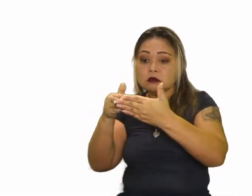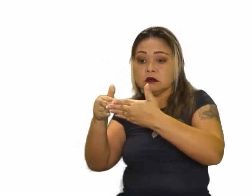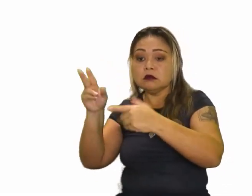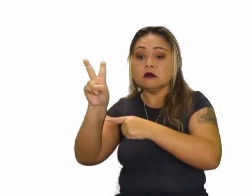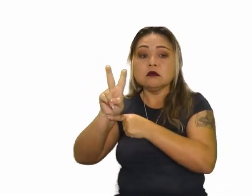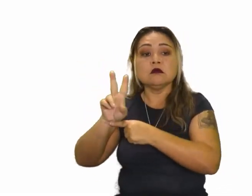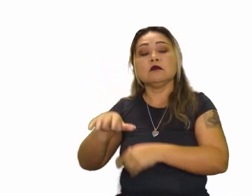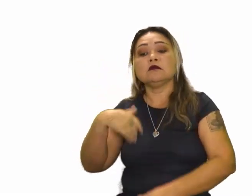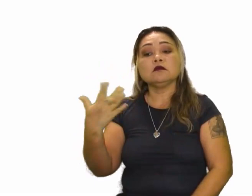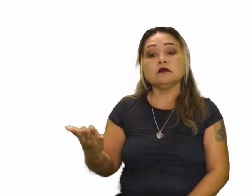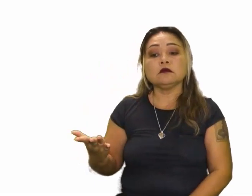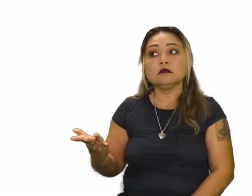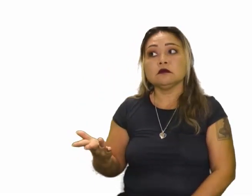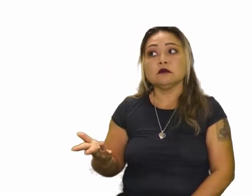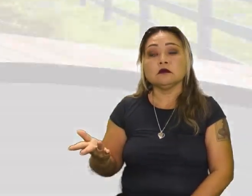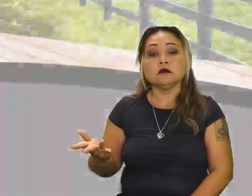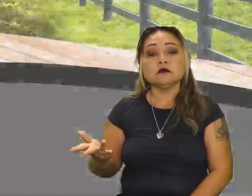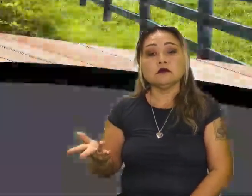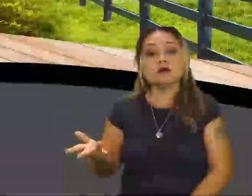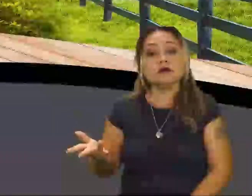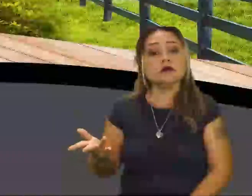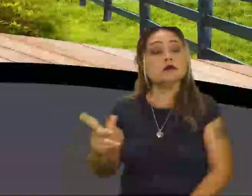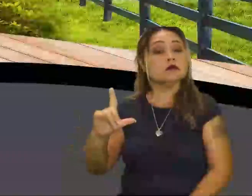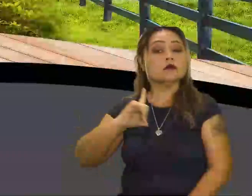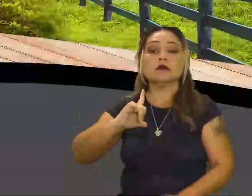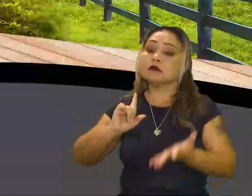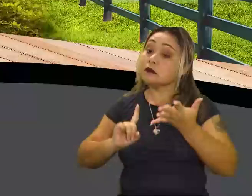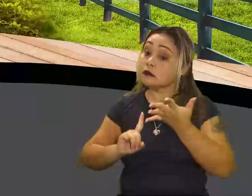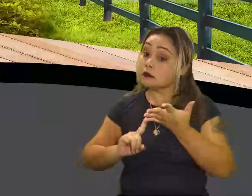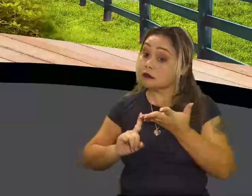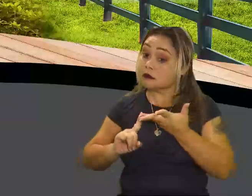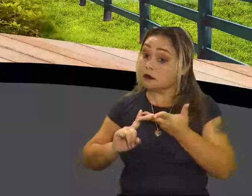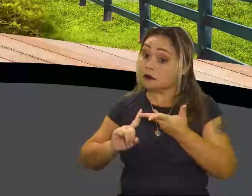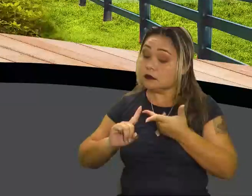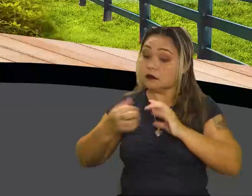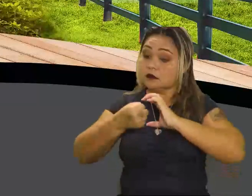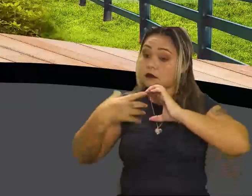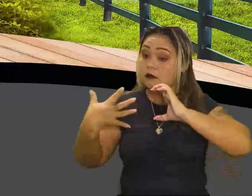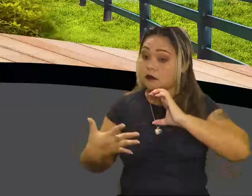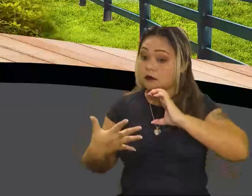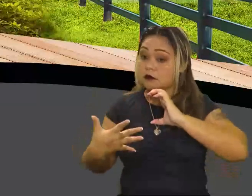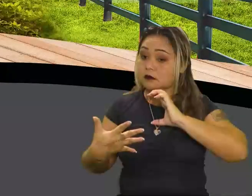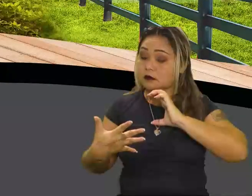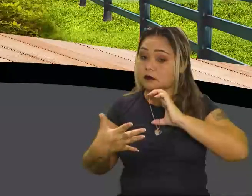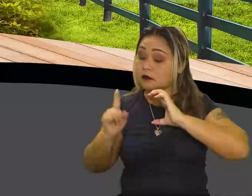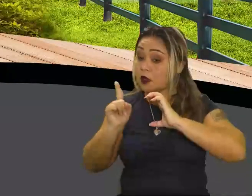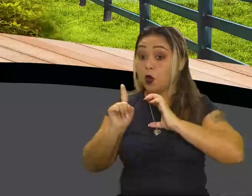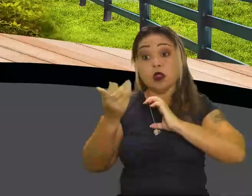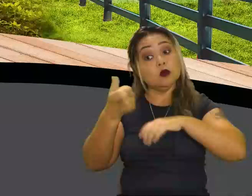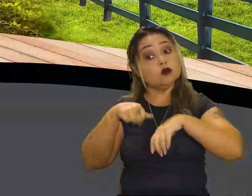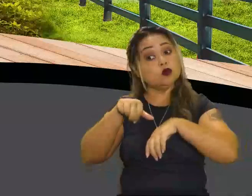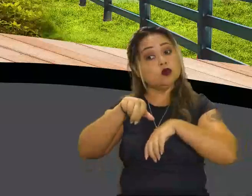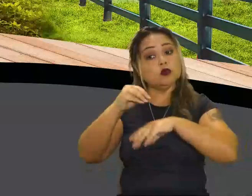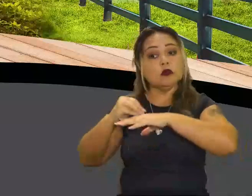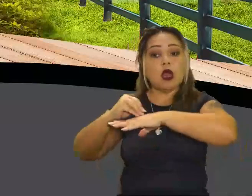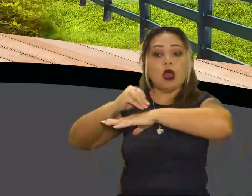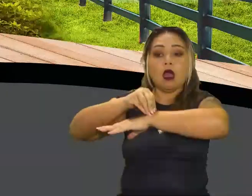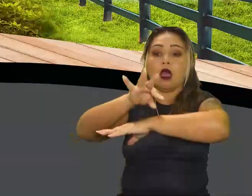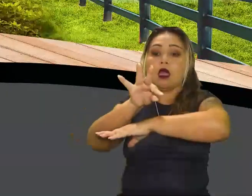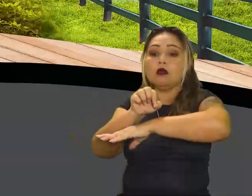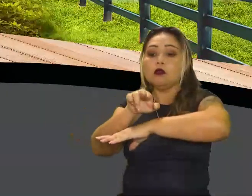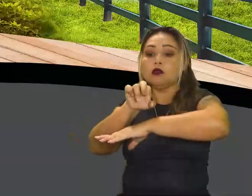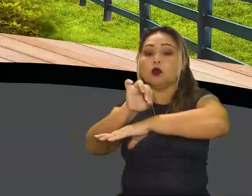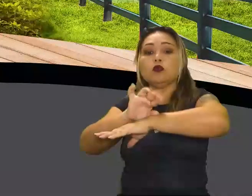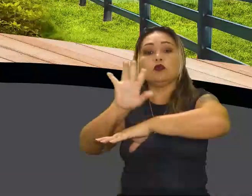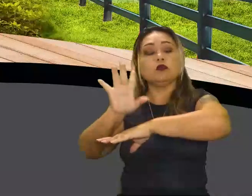Vamos. Gente, aqui ó, tem várias características, não só a rã touro. Claro que alguém pode